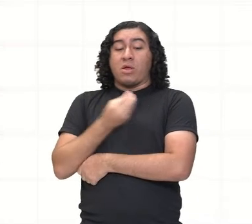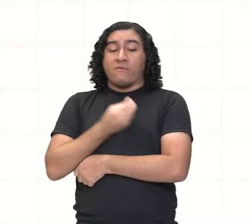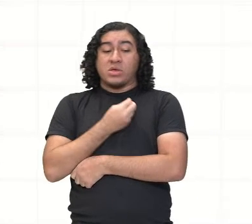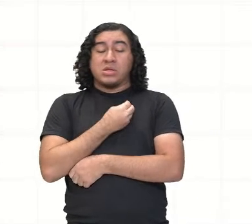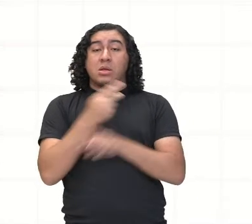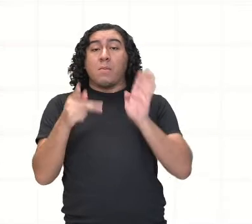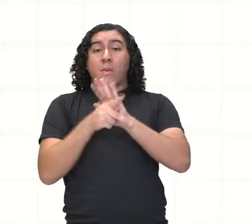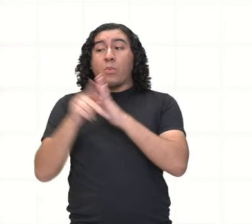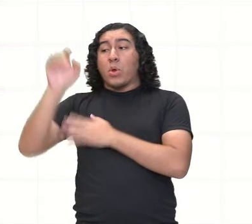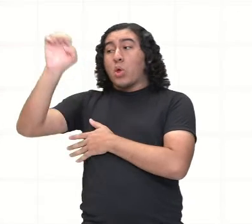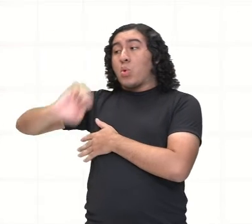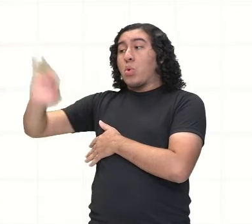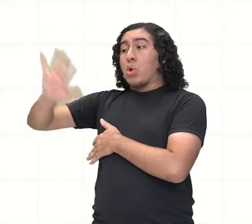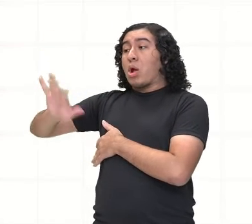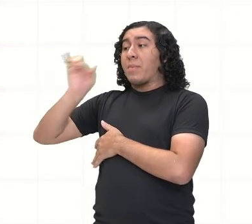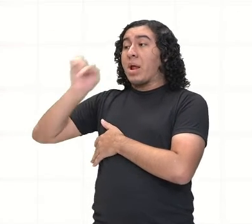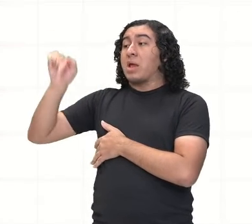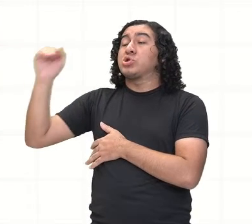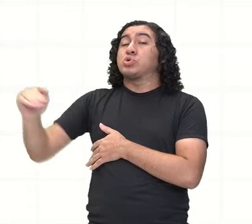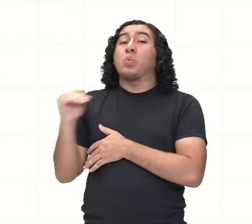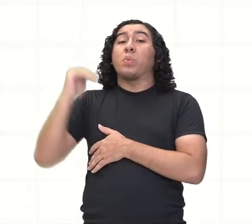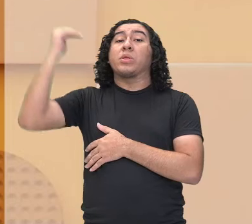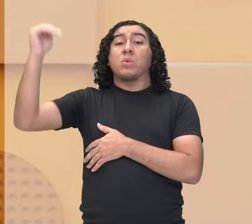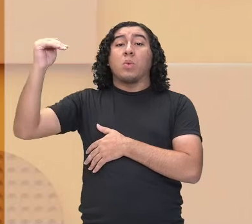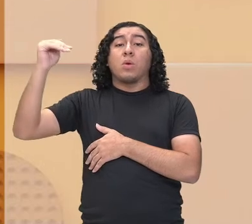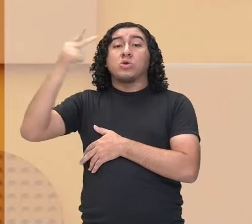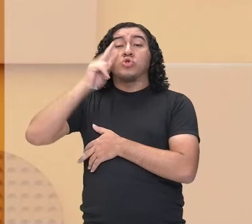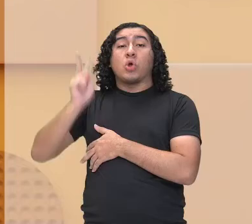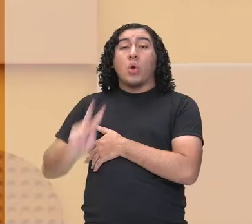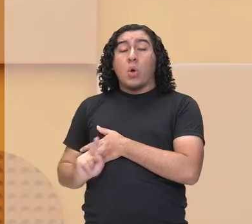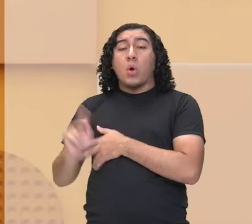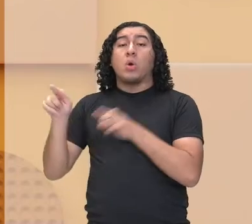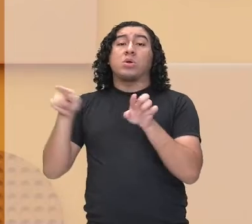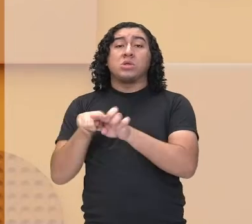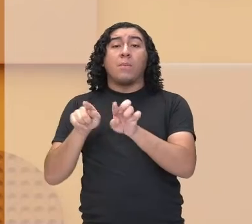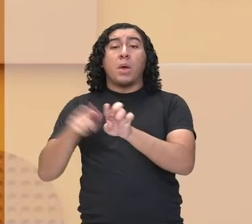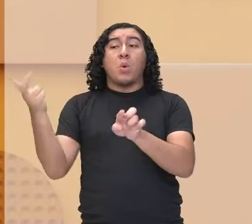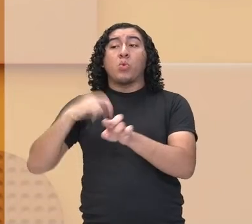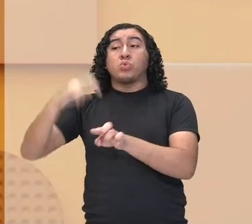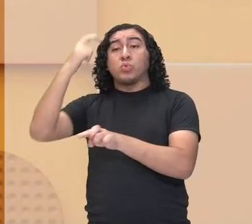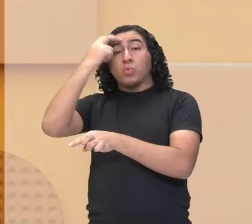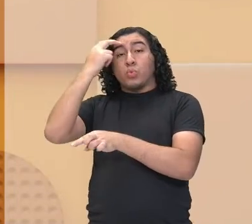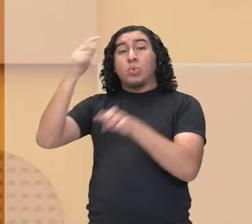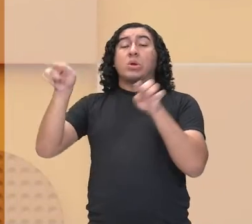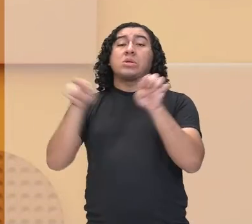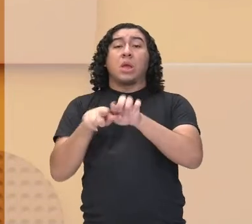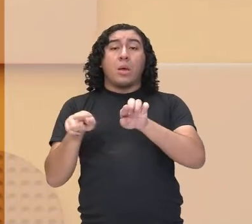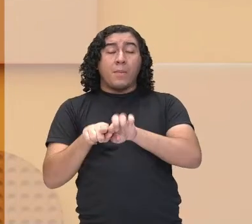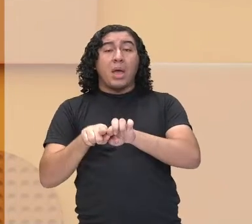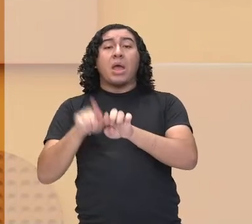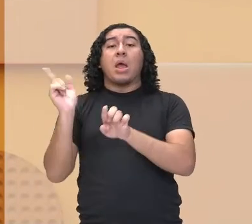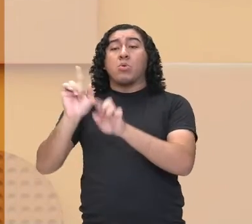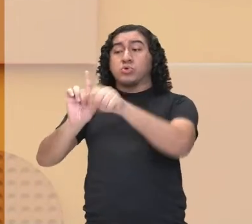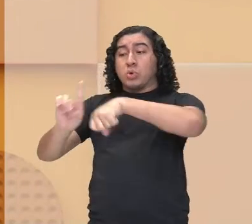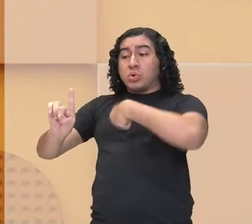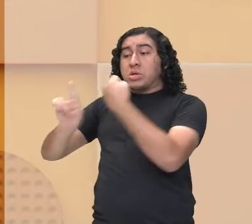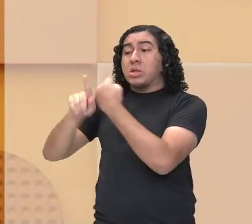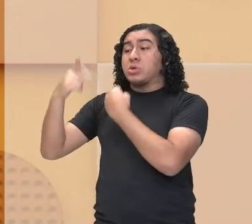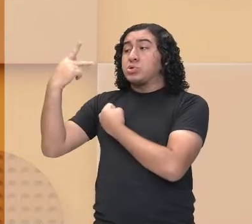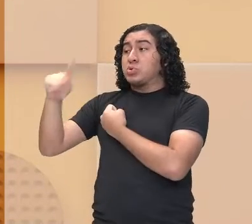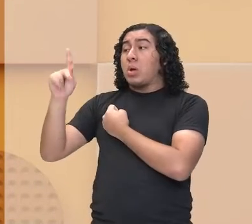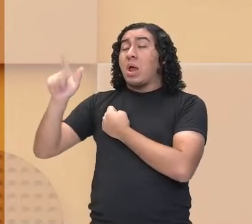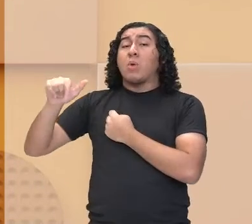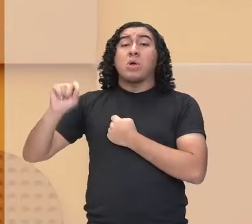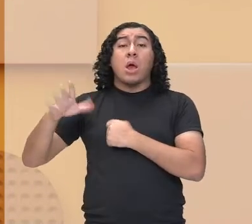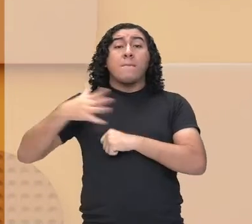povo europeu é superior, de que sua história, de que a sua cultura, de que sua civilização, ela